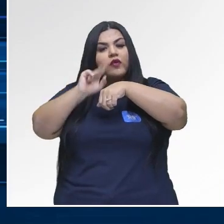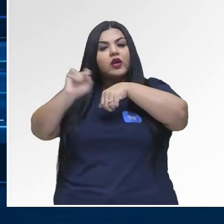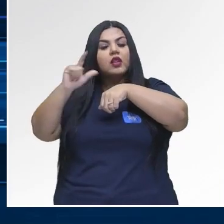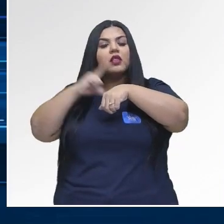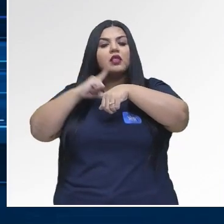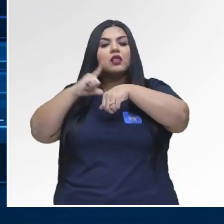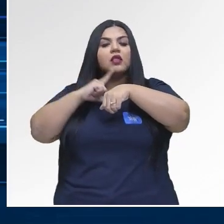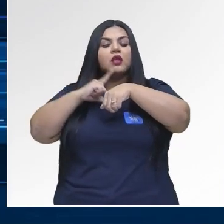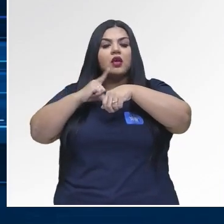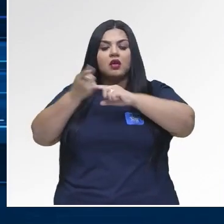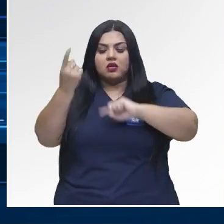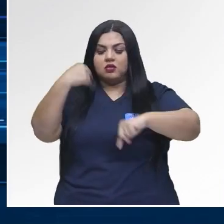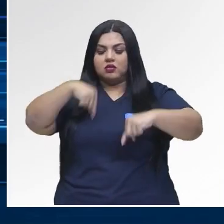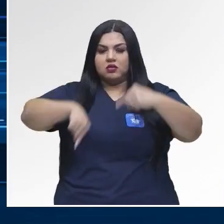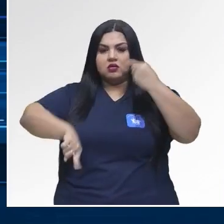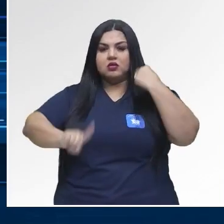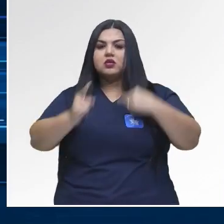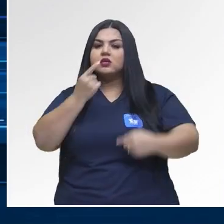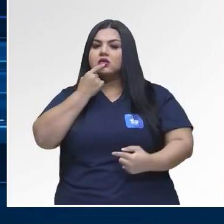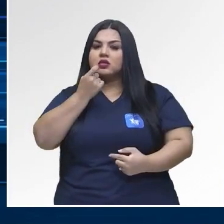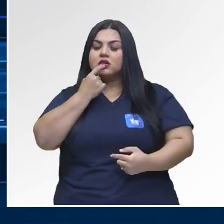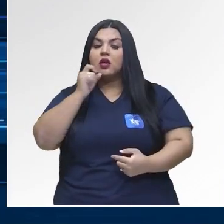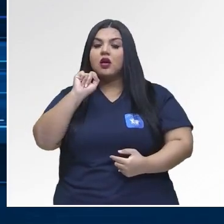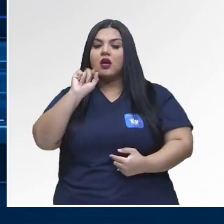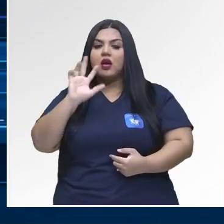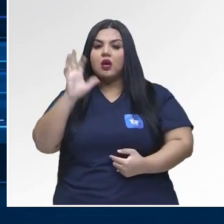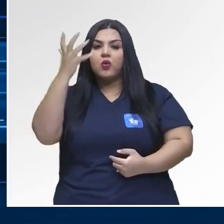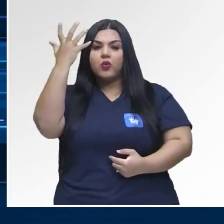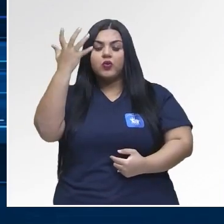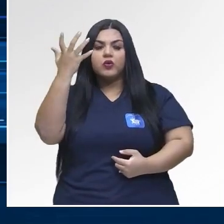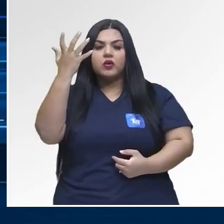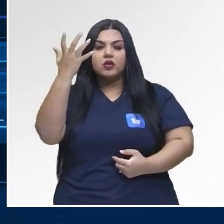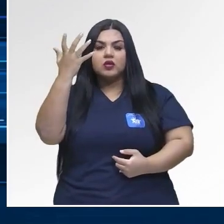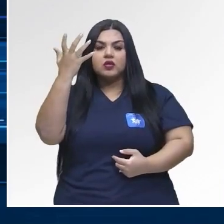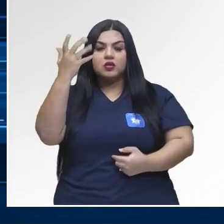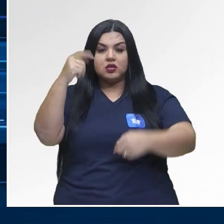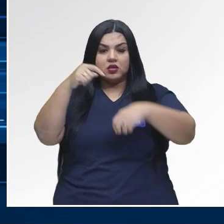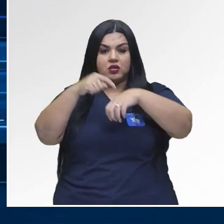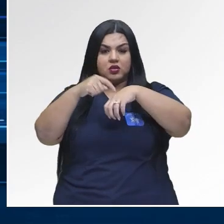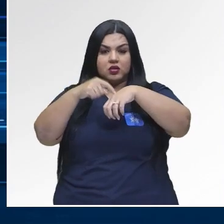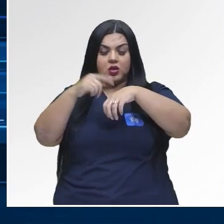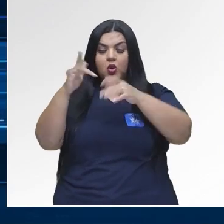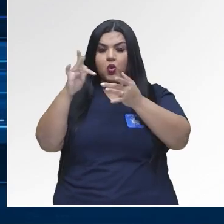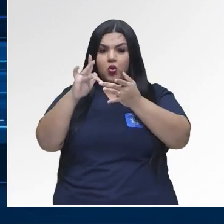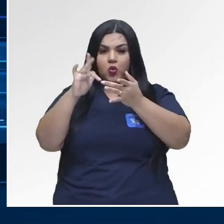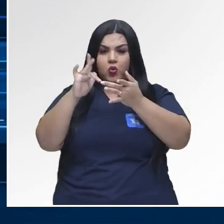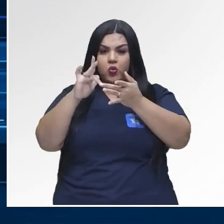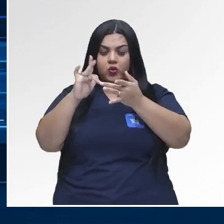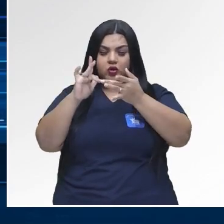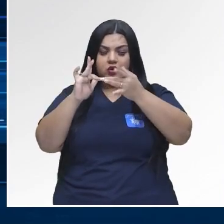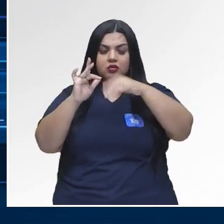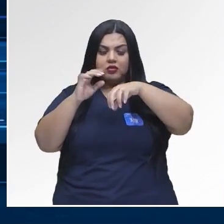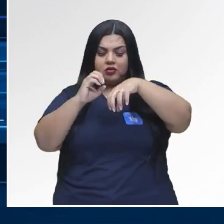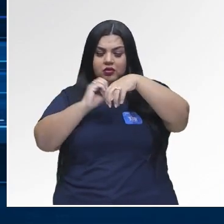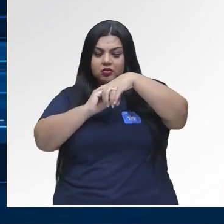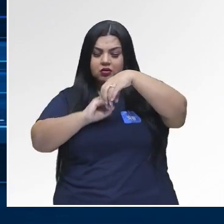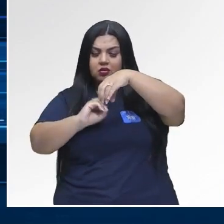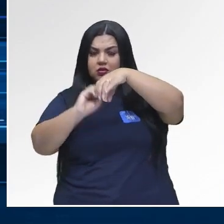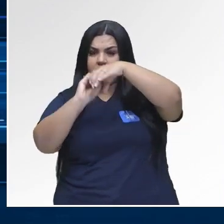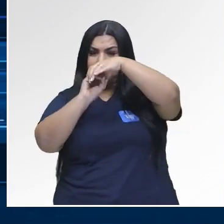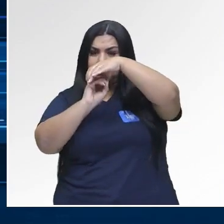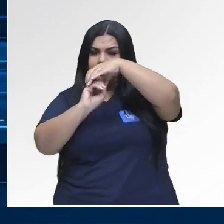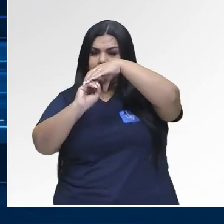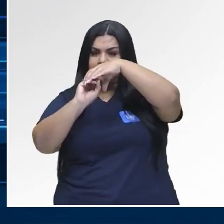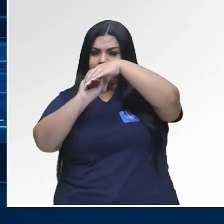circulação sanguínea e o que vai acontecer? Os capilares em contato com os alvéolos, vocês podem ver que eles estão